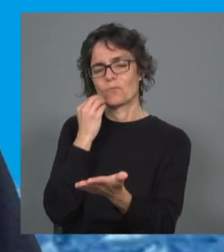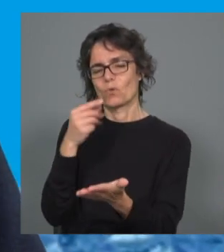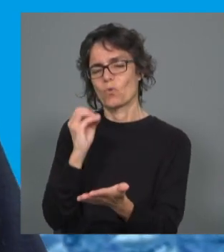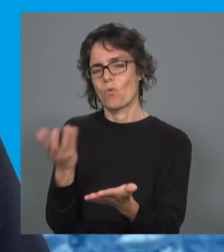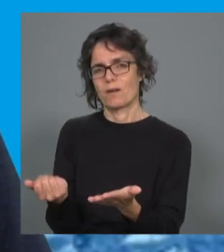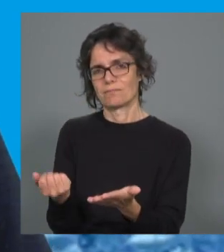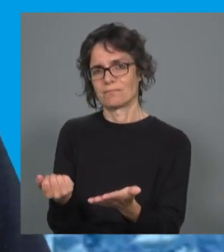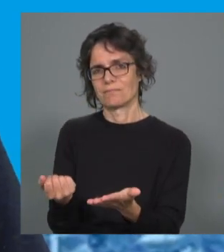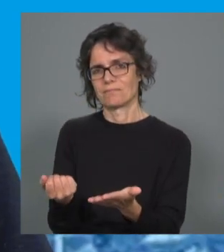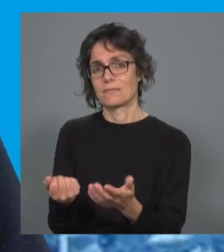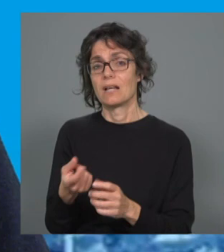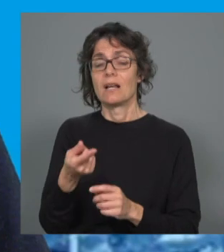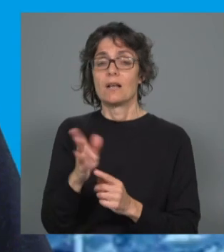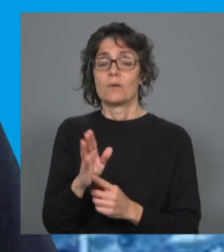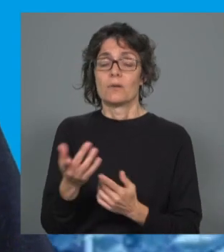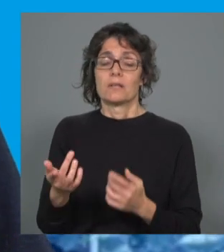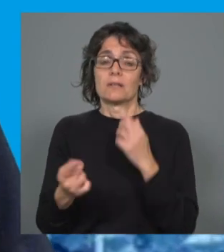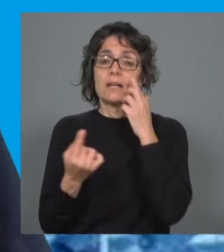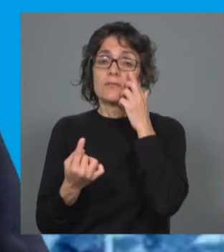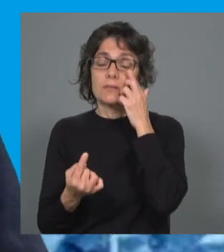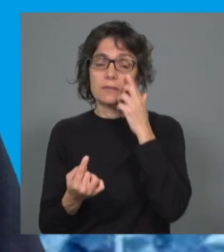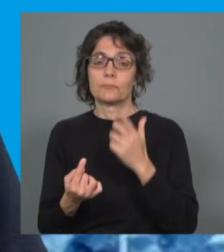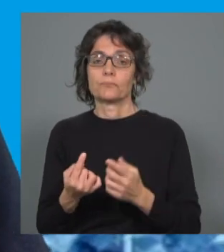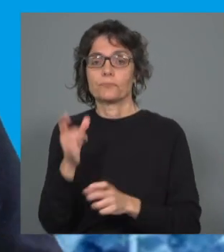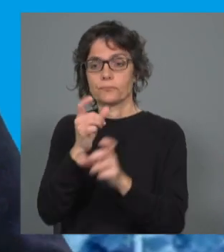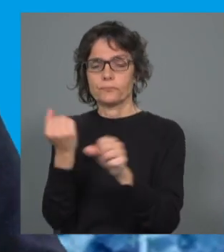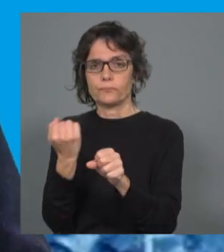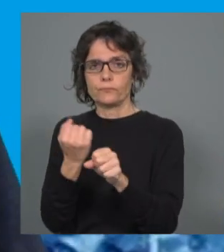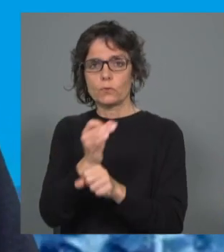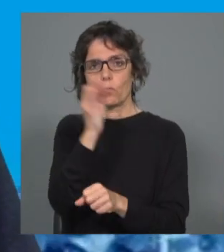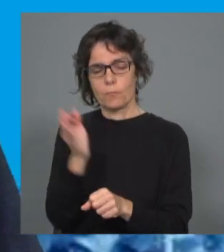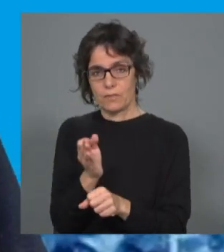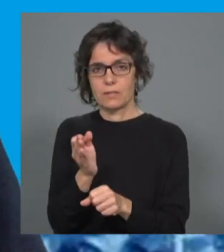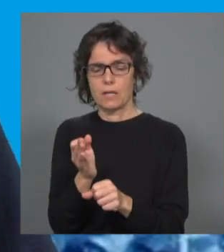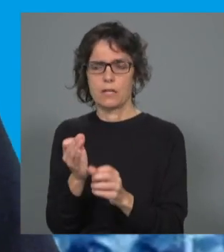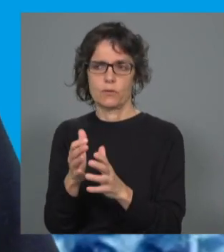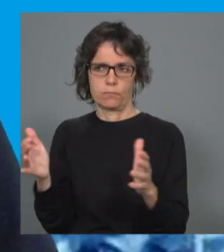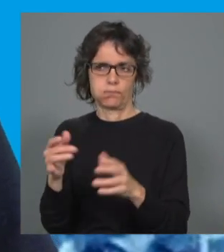considerável, uma percentagem alta, de trabalhadores que, apesar de trabalhar, são pobres.